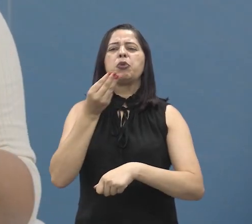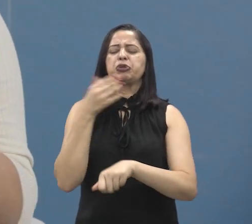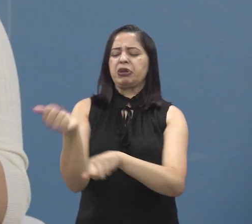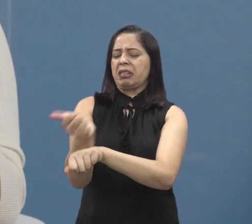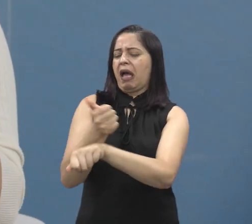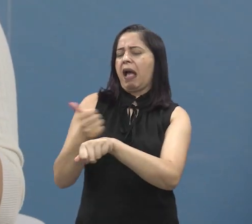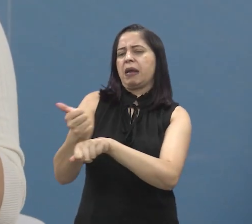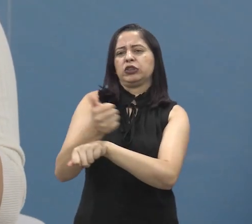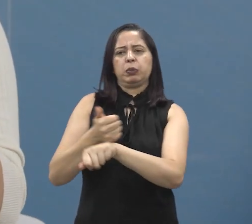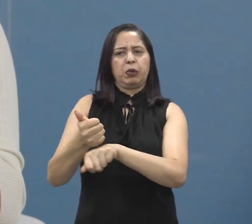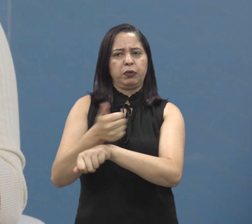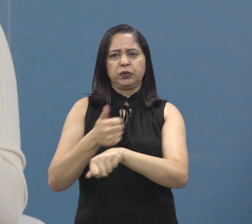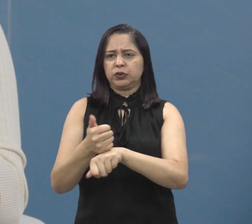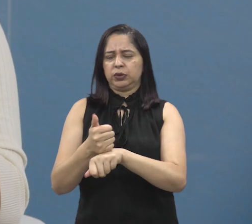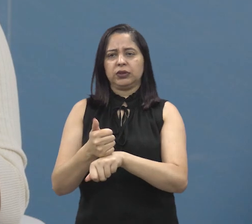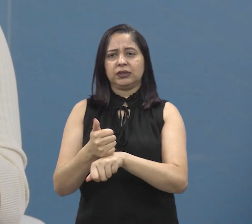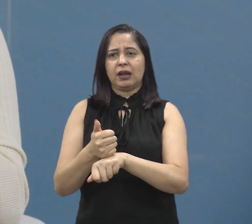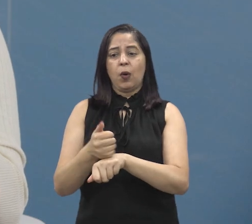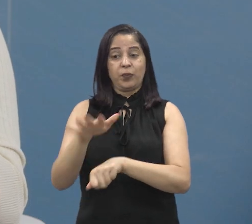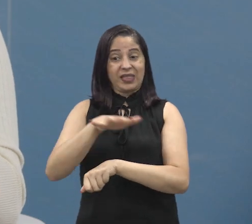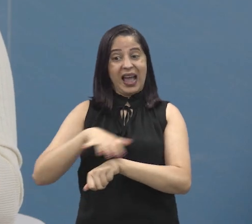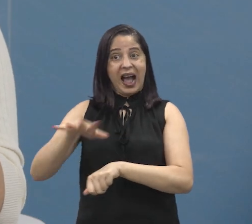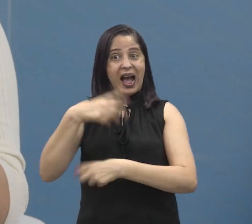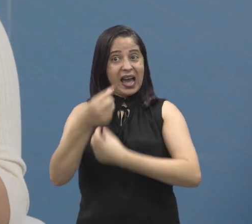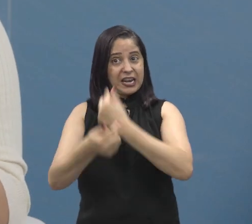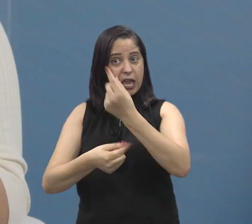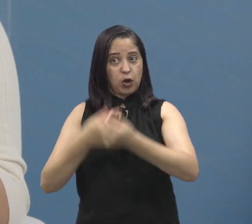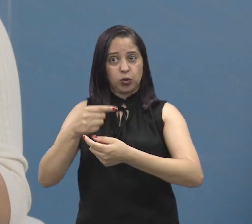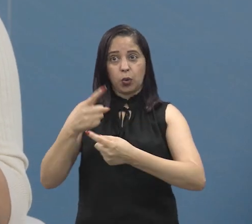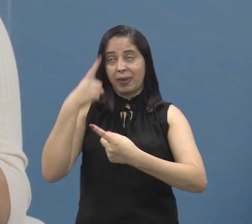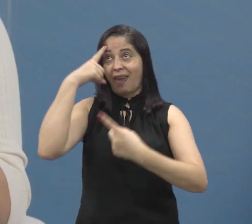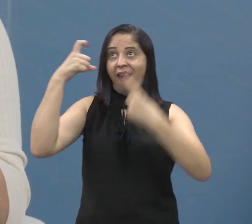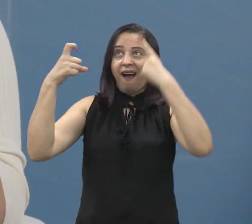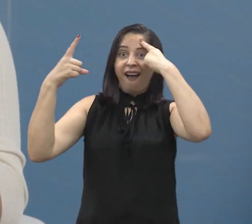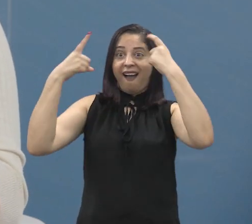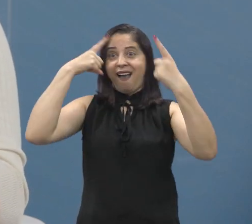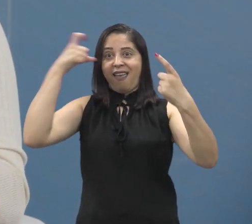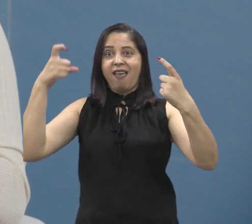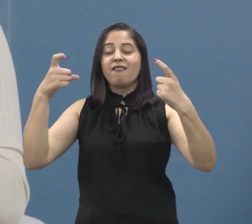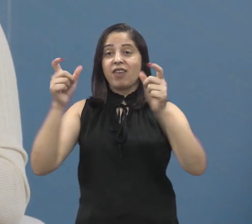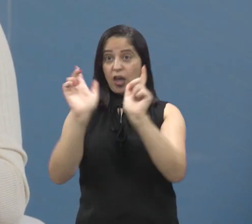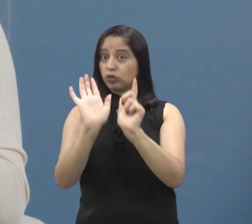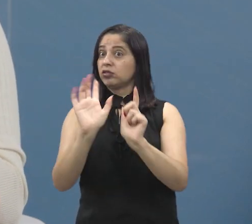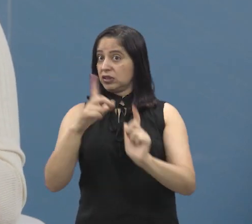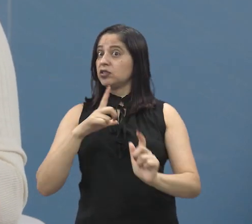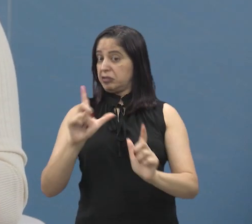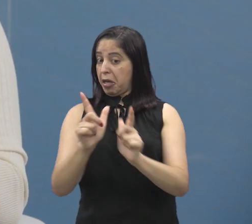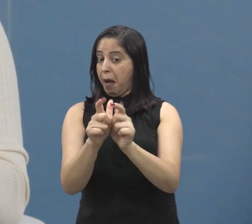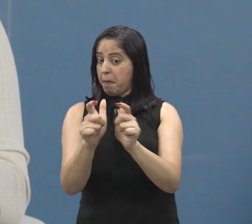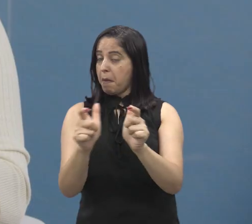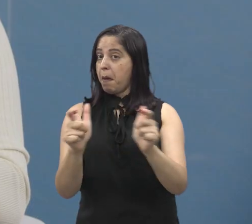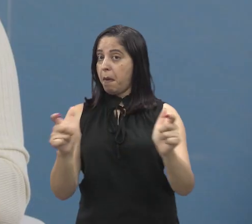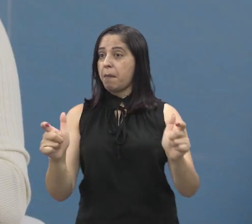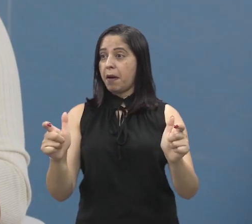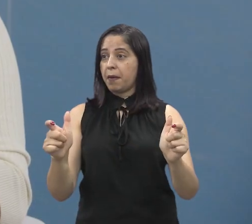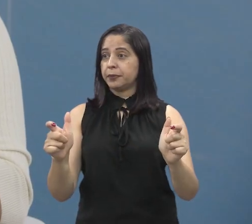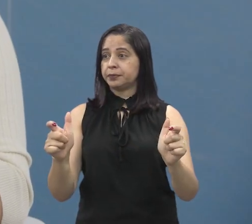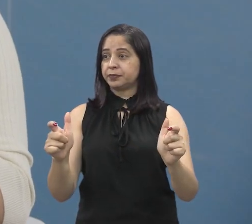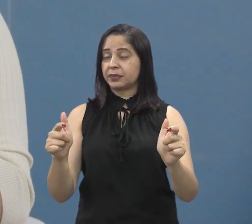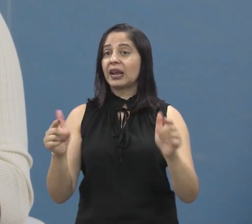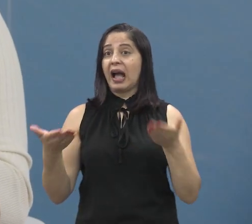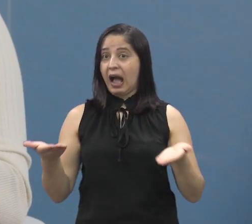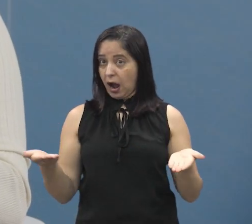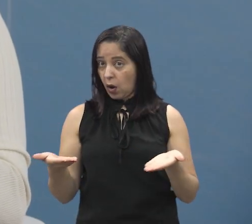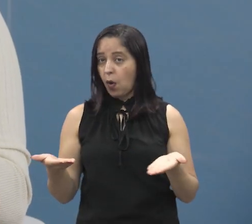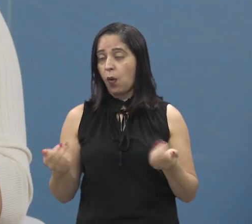cultural. A indústria da economia criativa, ela é gigantesca, né? A gente está passando aí também em São José